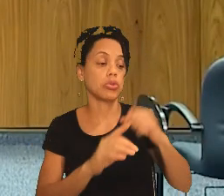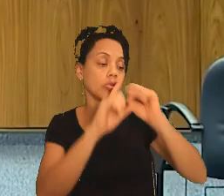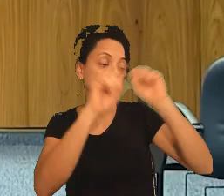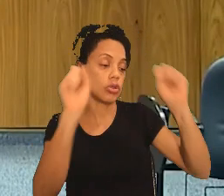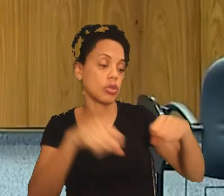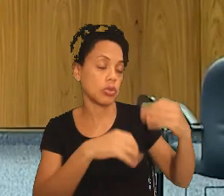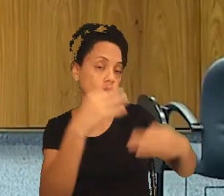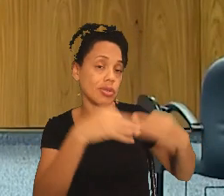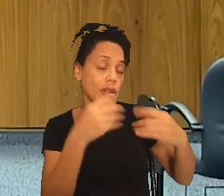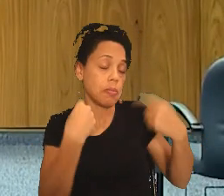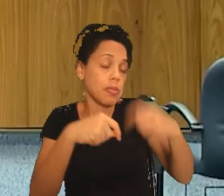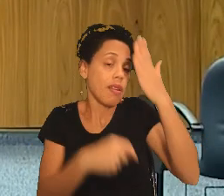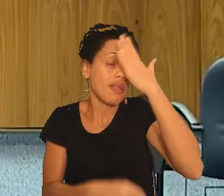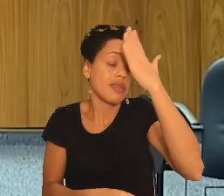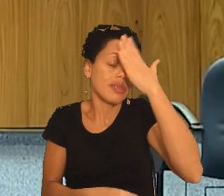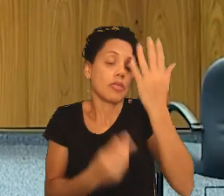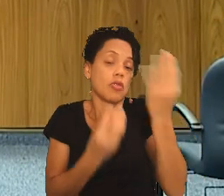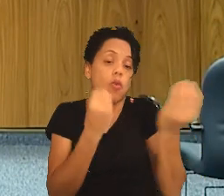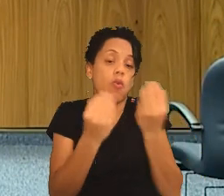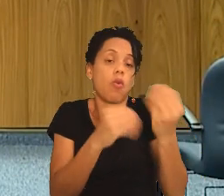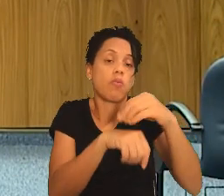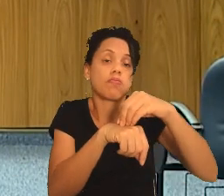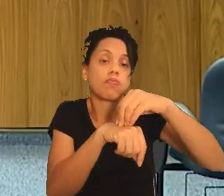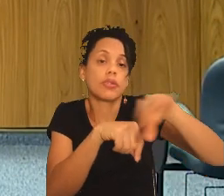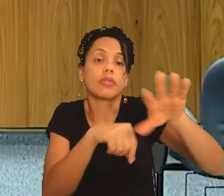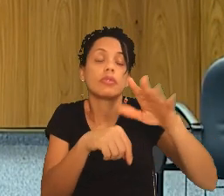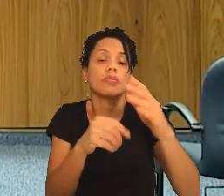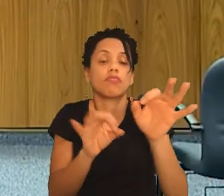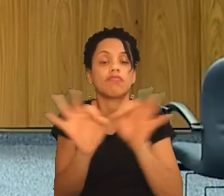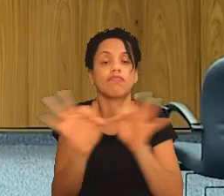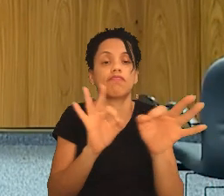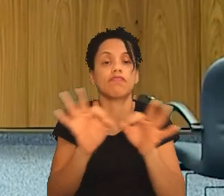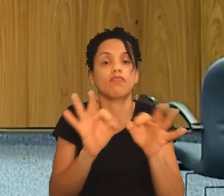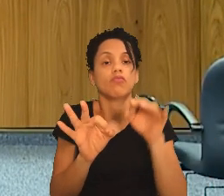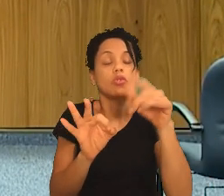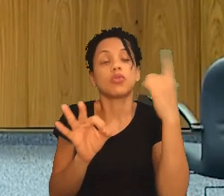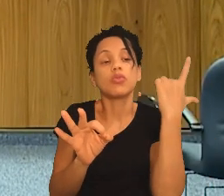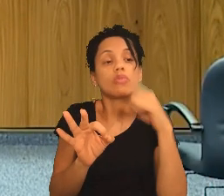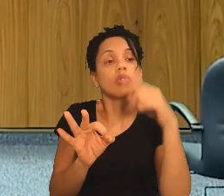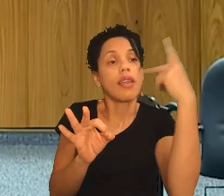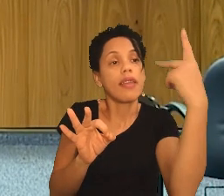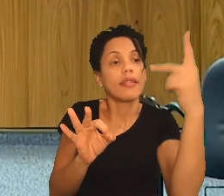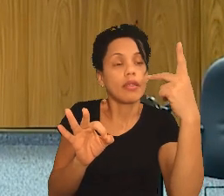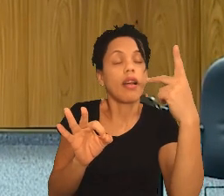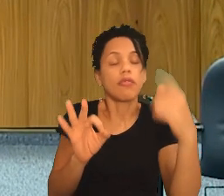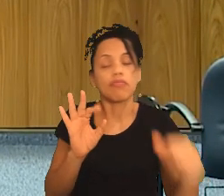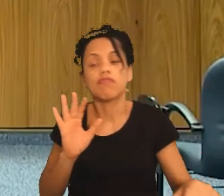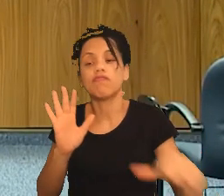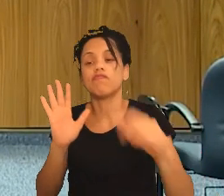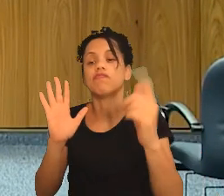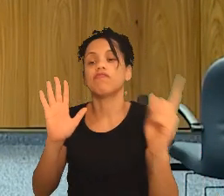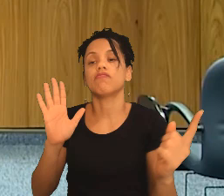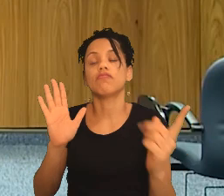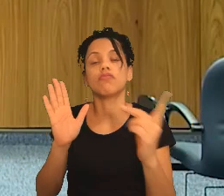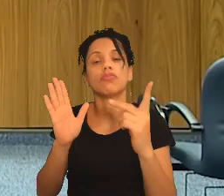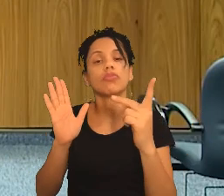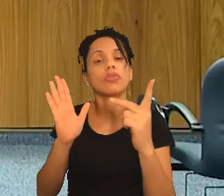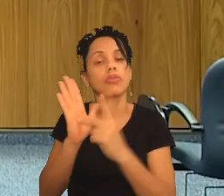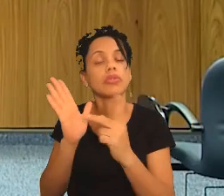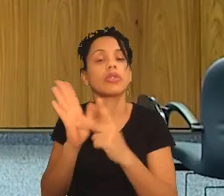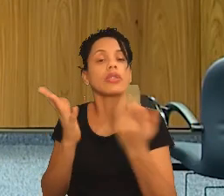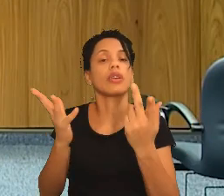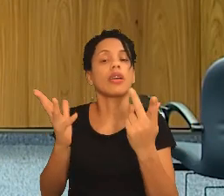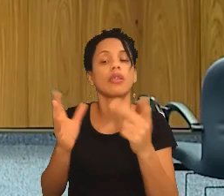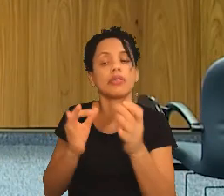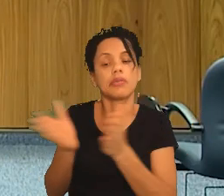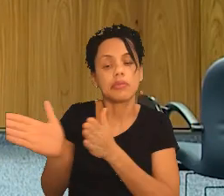algo muito importante, assim como várias outras lideranças indígenas que vêm buscando esse protagonismo e que a gente, enquanto sistema de